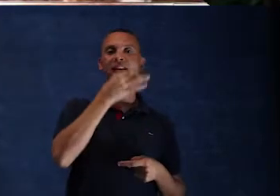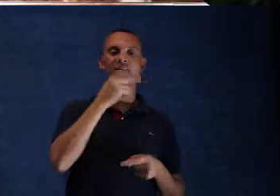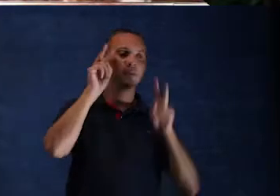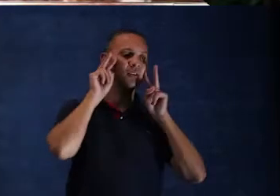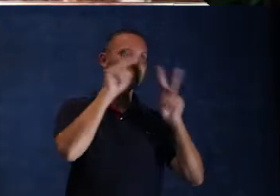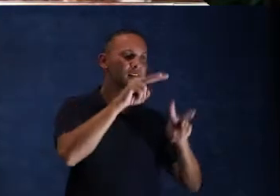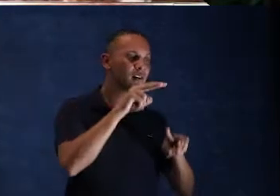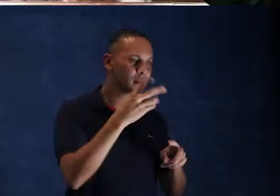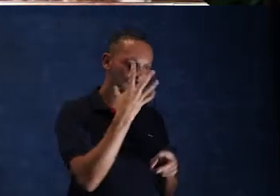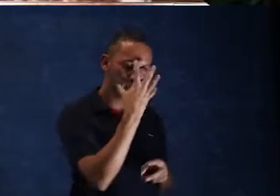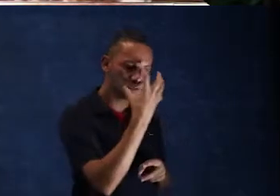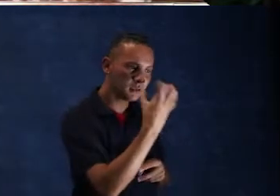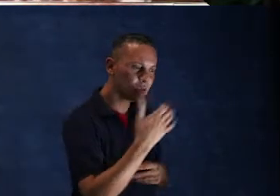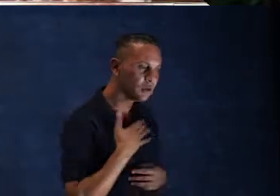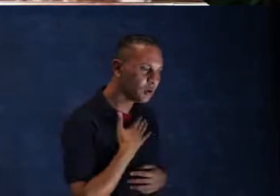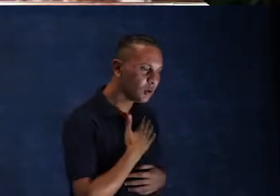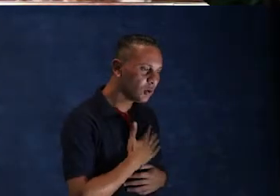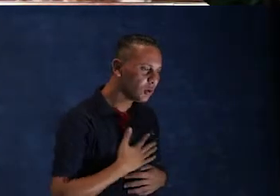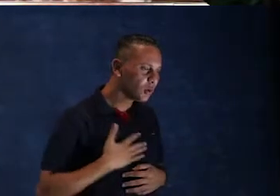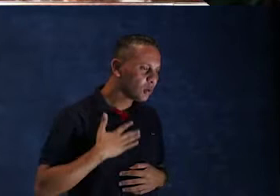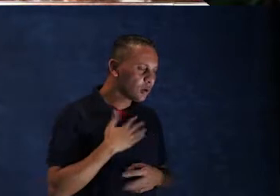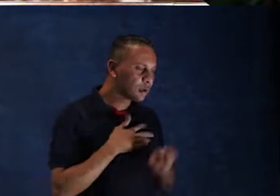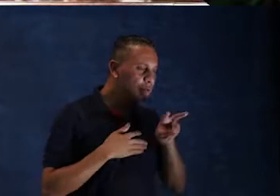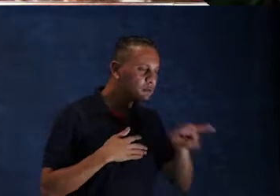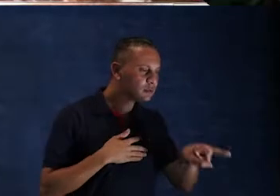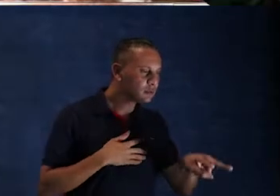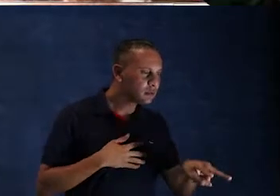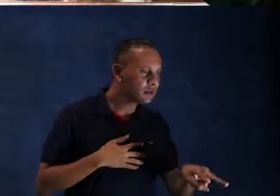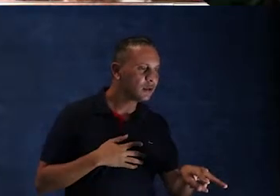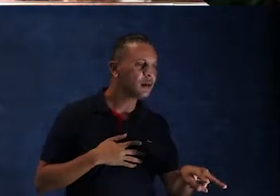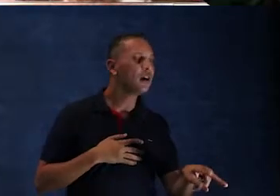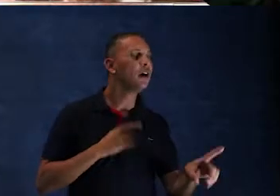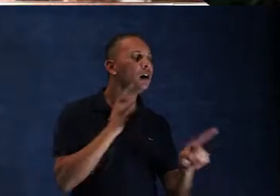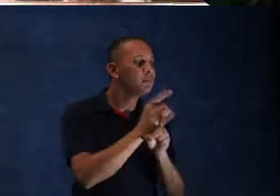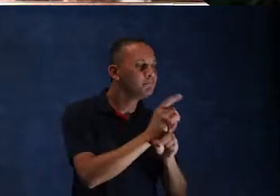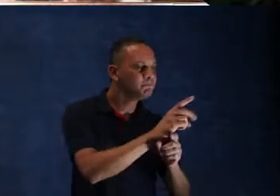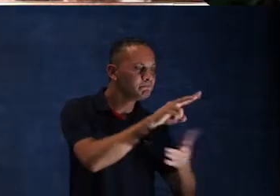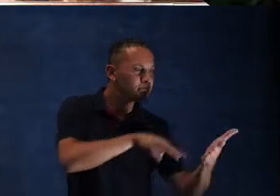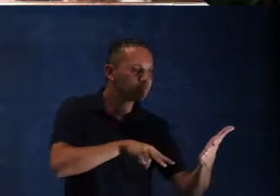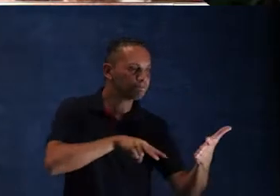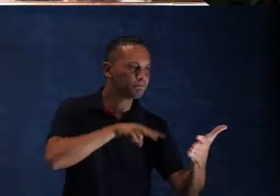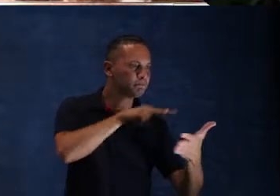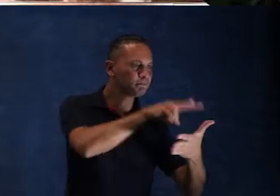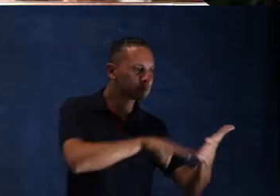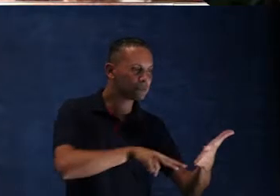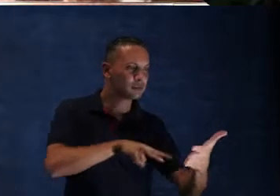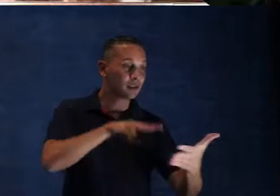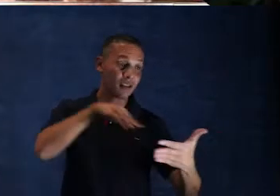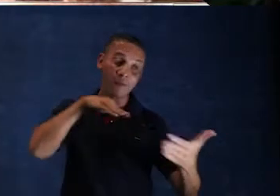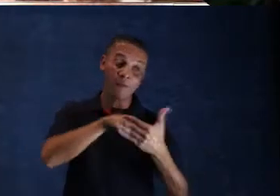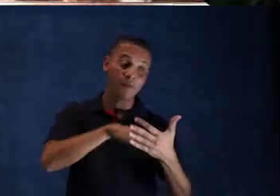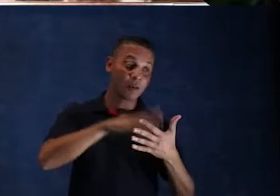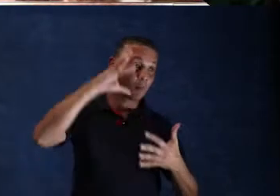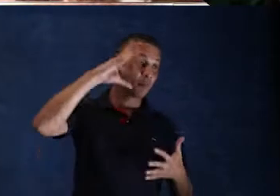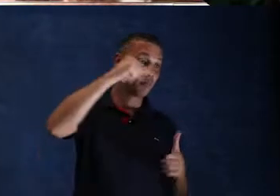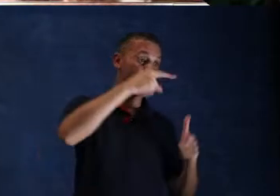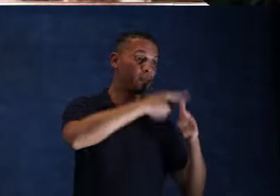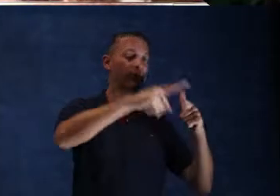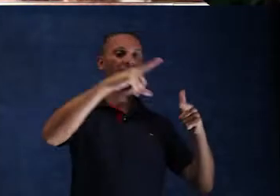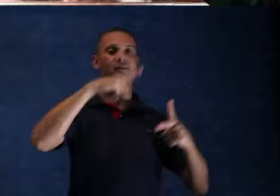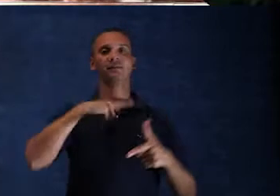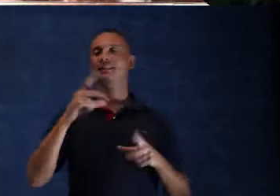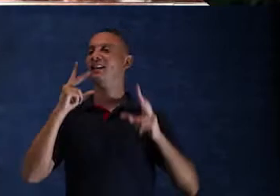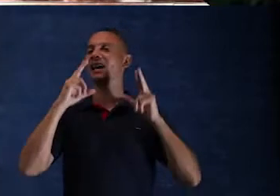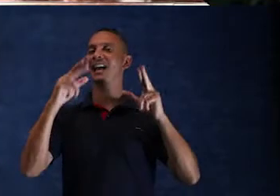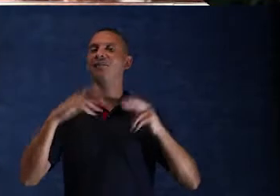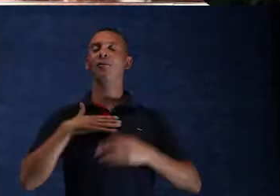prazer, né? Você acompanhar a resolução de um problema. É o mesmo prazer que sente alguém das ciências exatas de